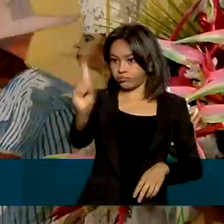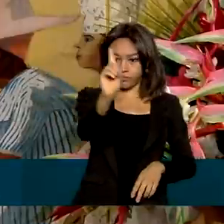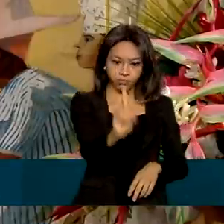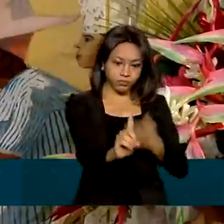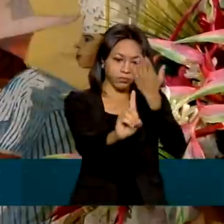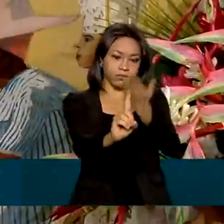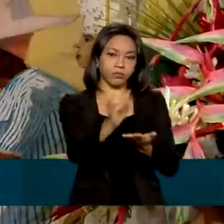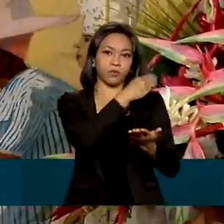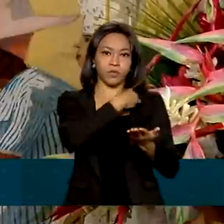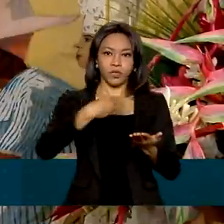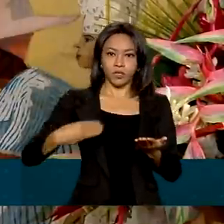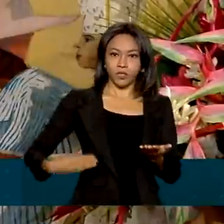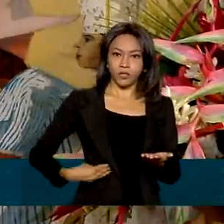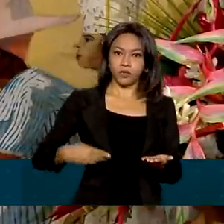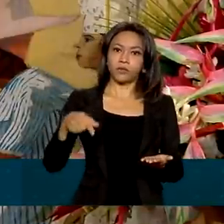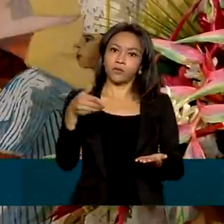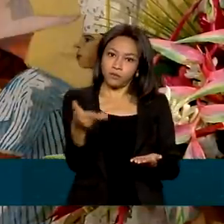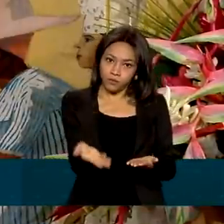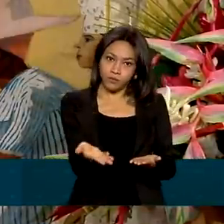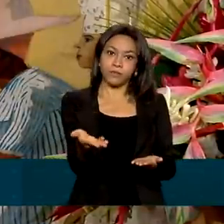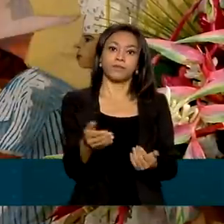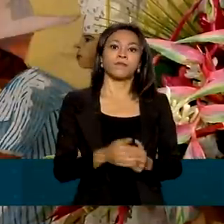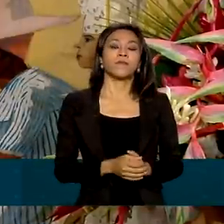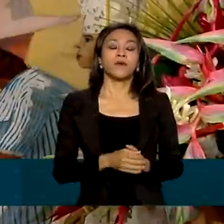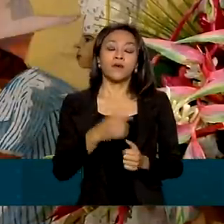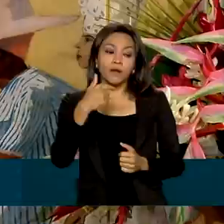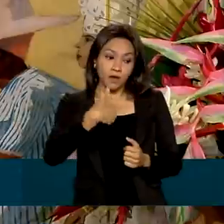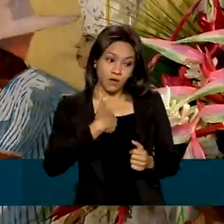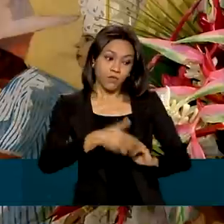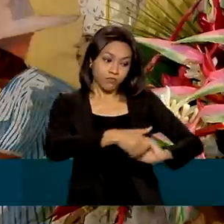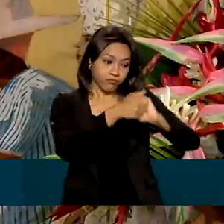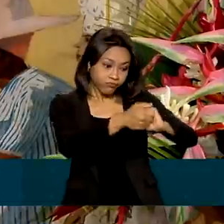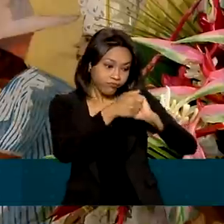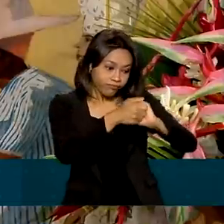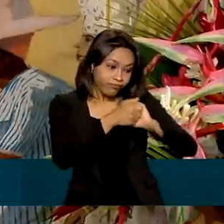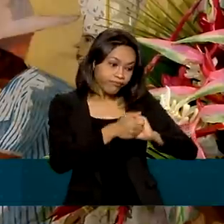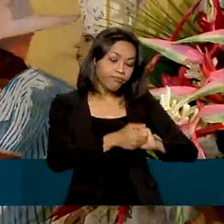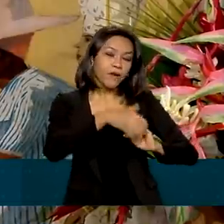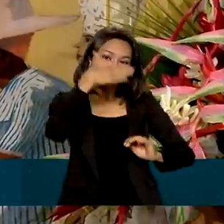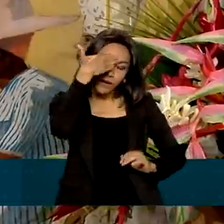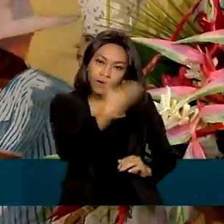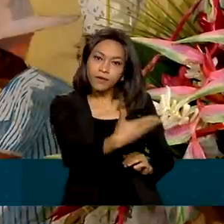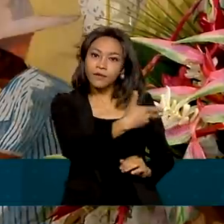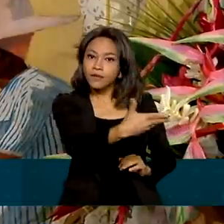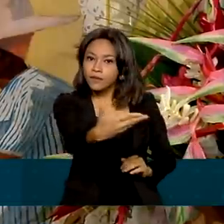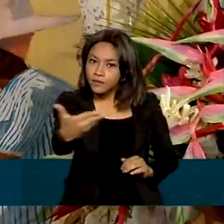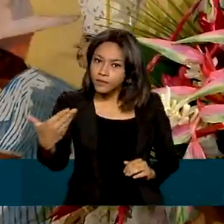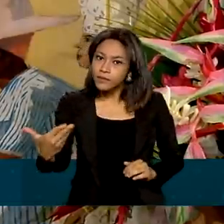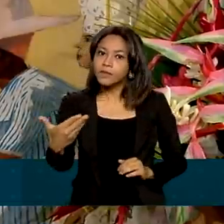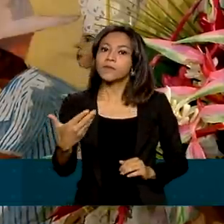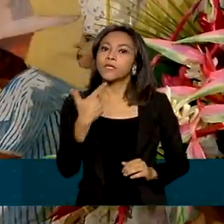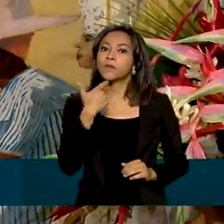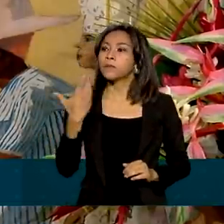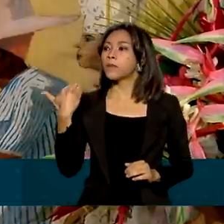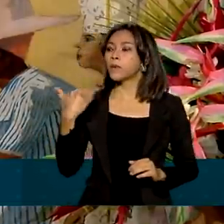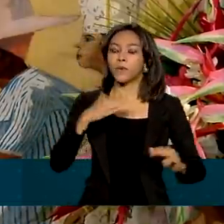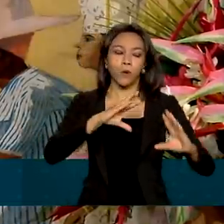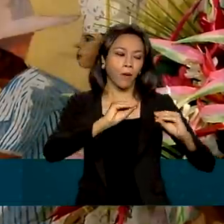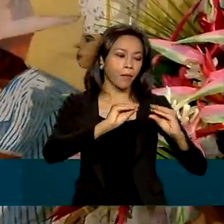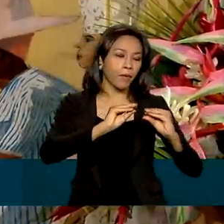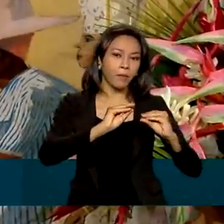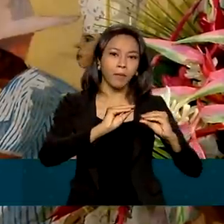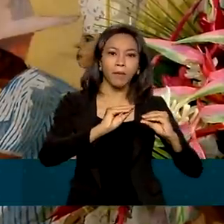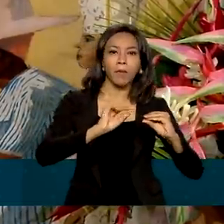minas e energia e o cumprimento e agradeço e o que conversamos há pouco